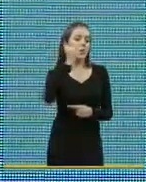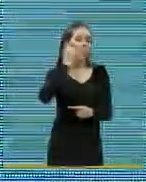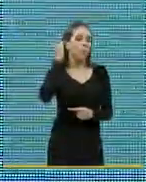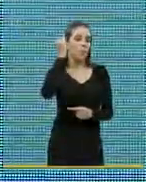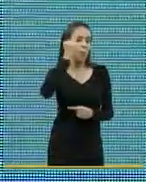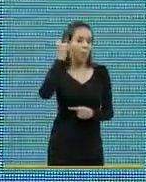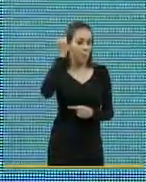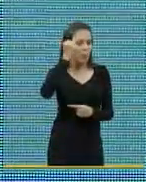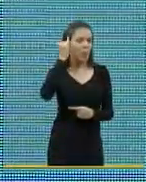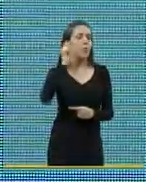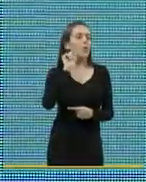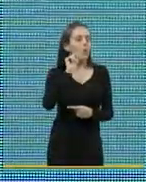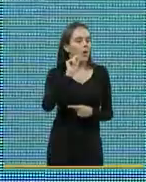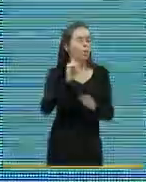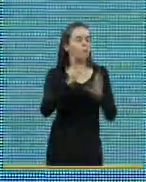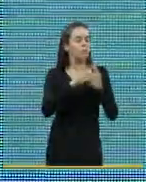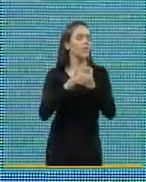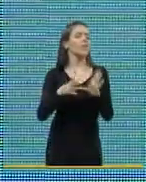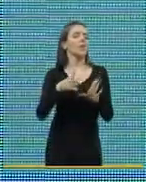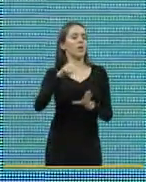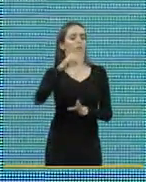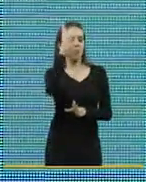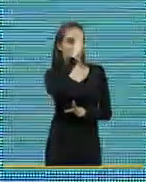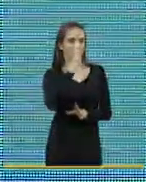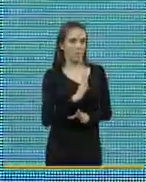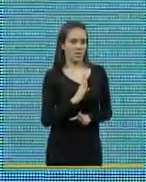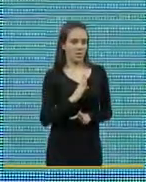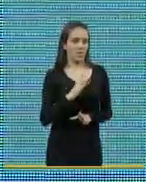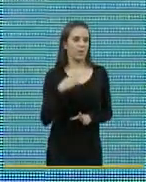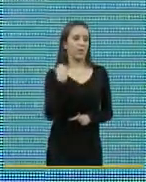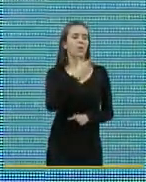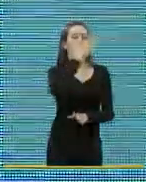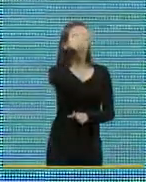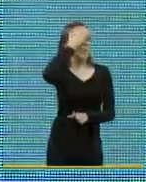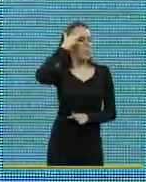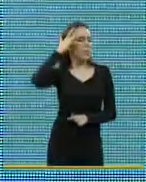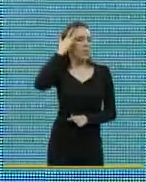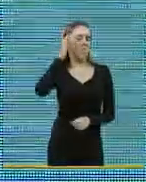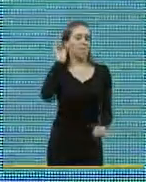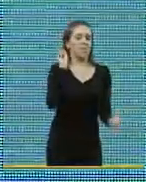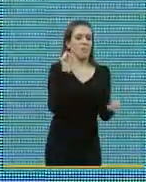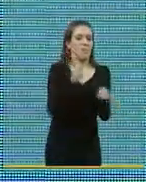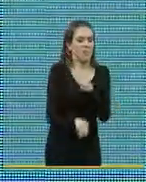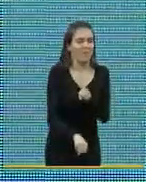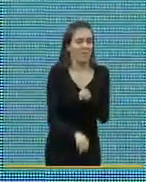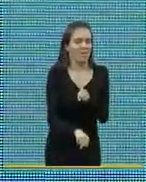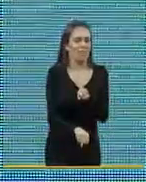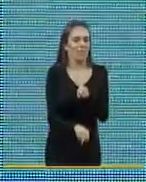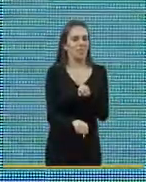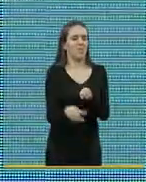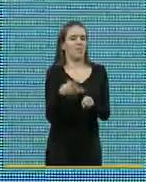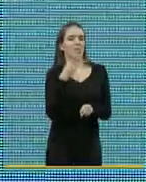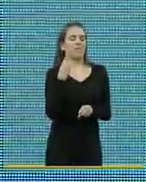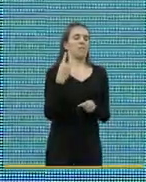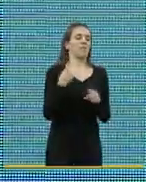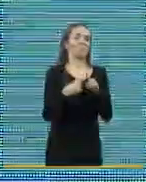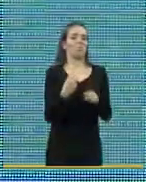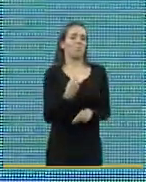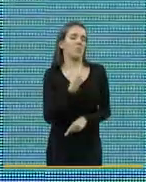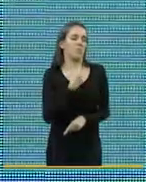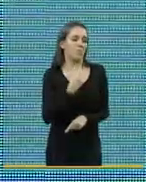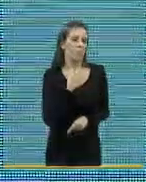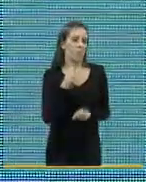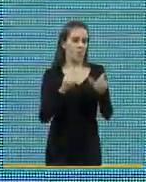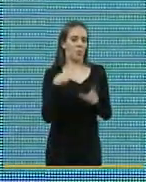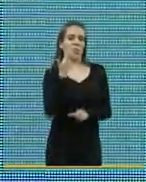a mídia do brasil apenas a minha proposta diferente de uma vindita de uma vingança que por uma regulação que eu acho que a gente não